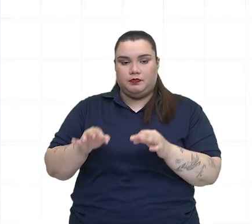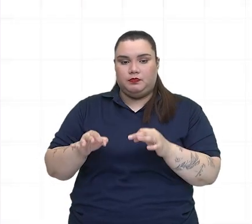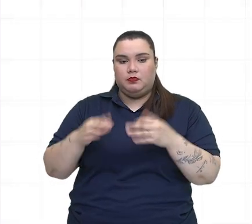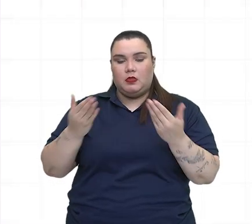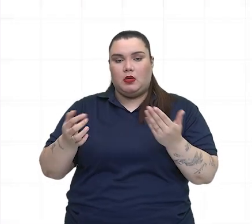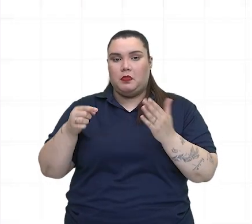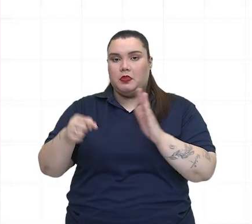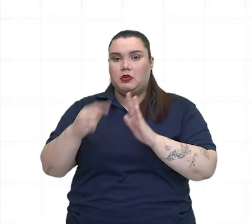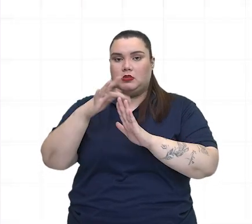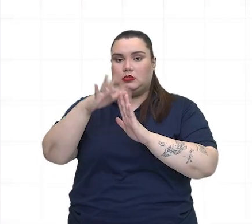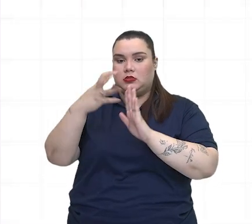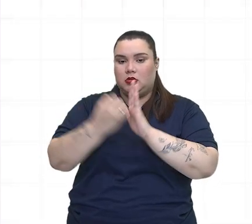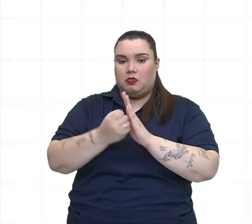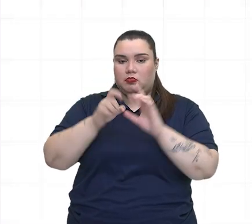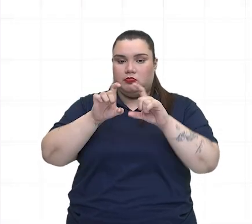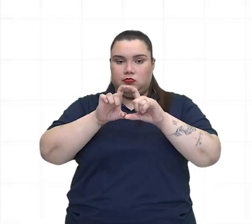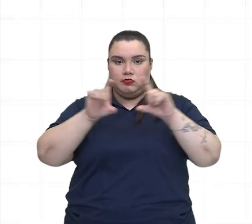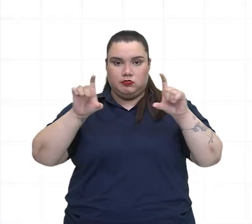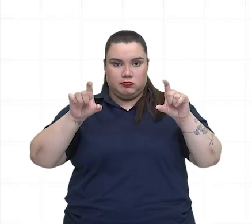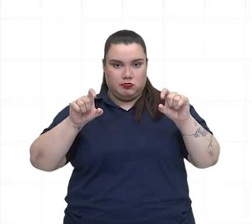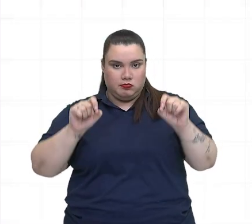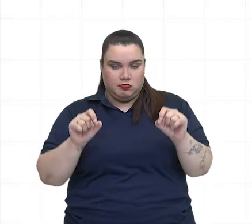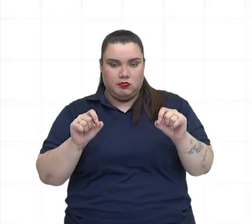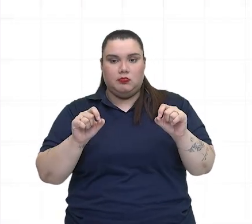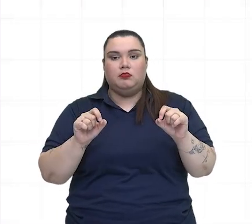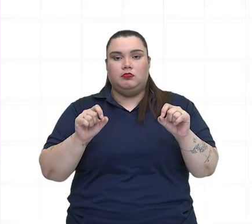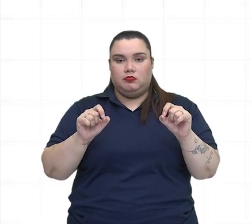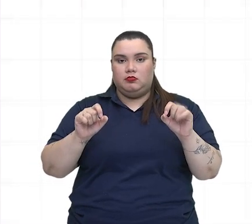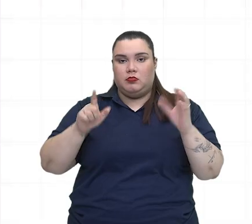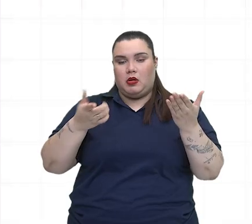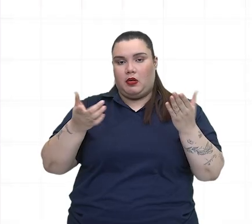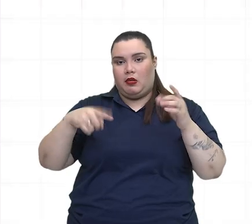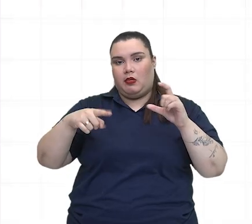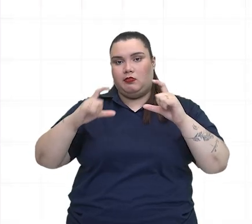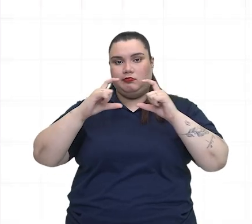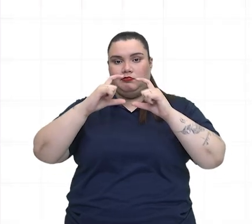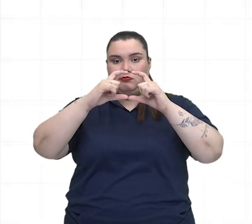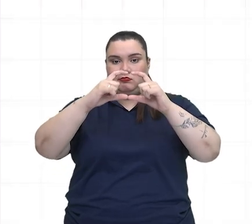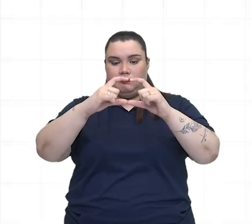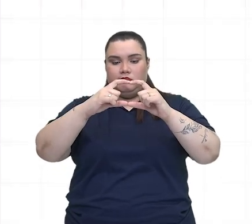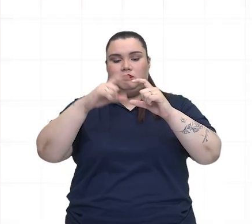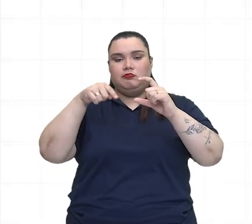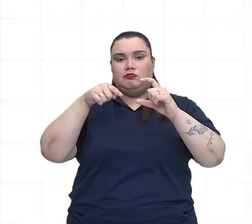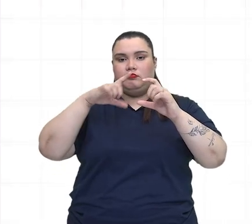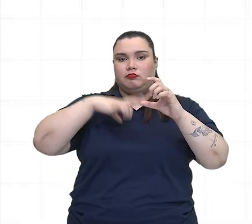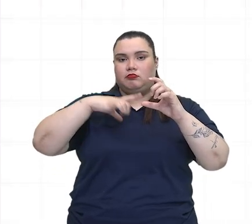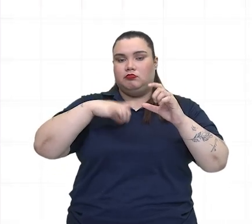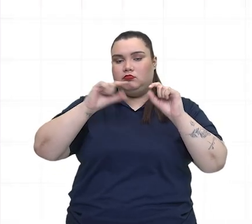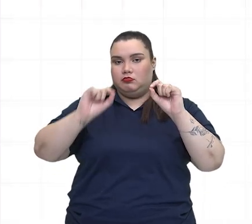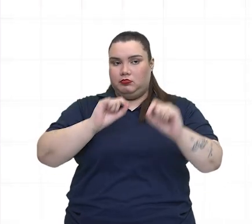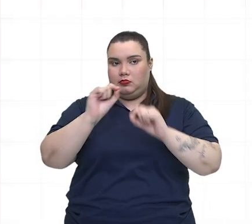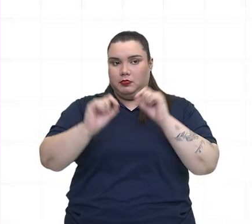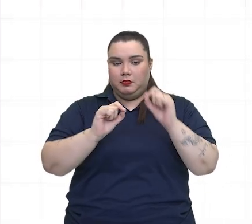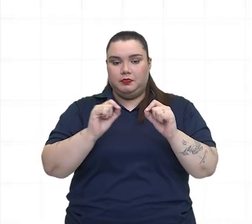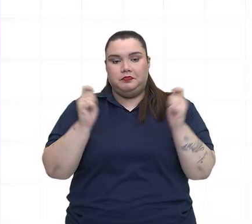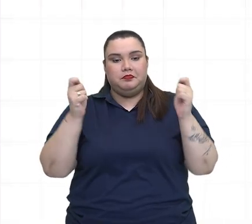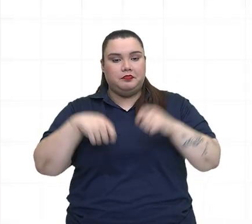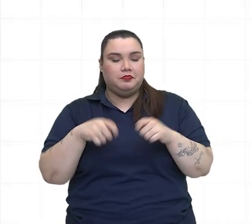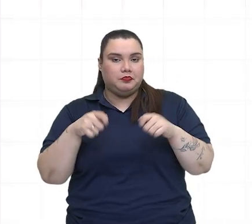esse símbolo aqui, que é o retângulo com as bordinhas redondinhas, ele serve para